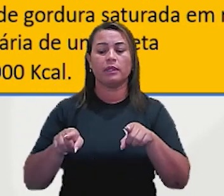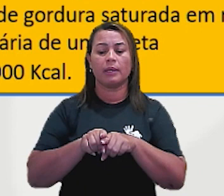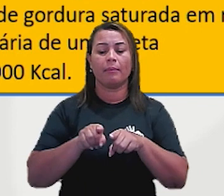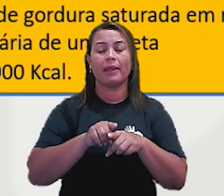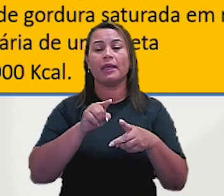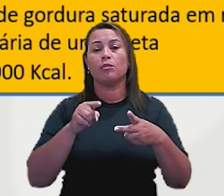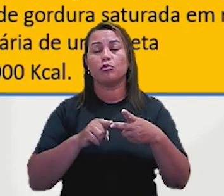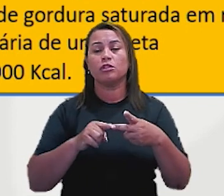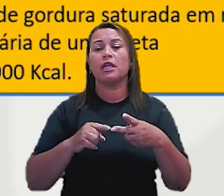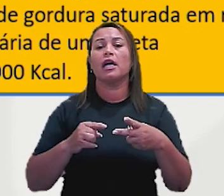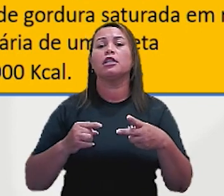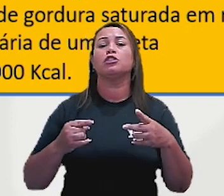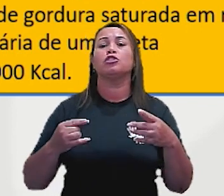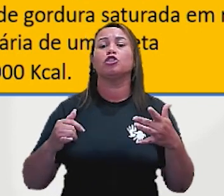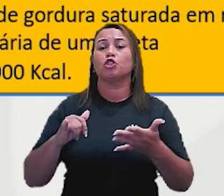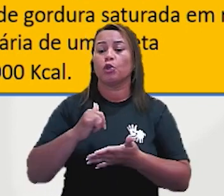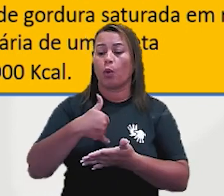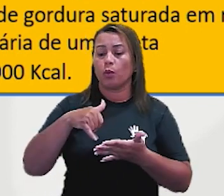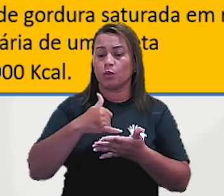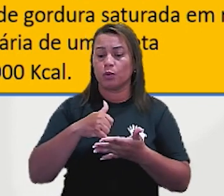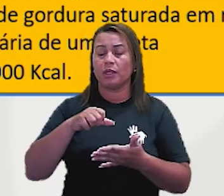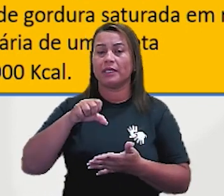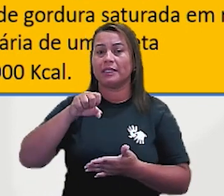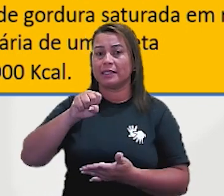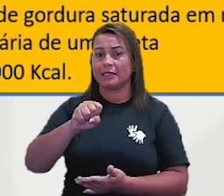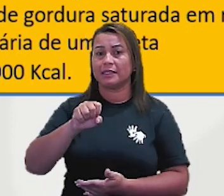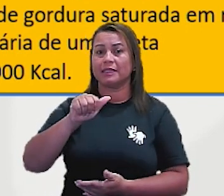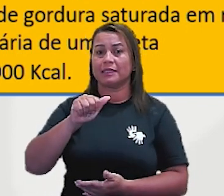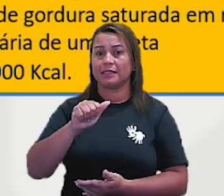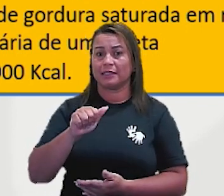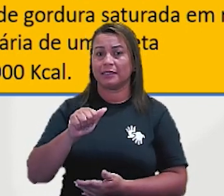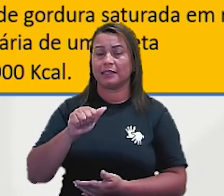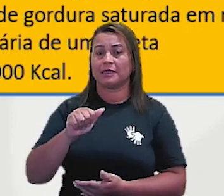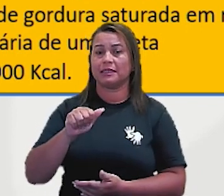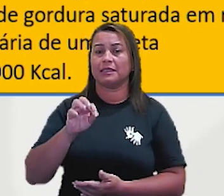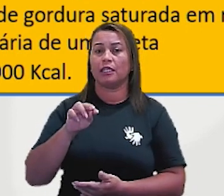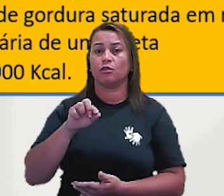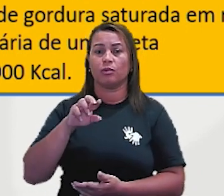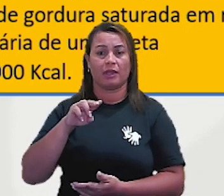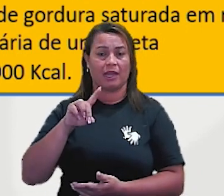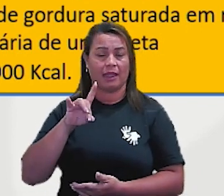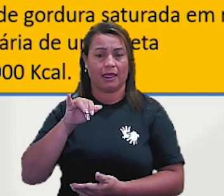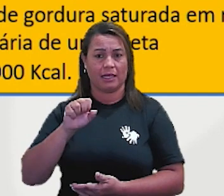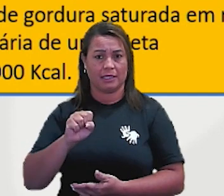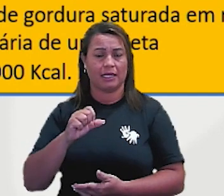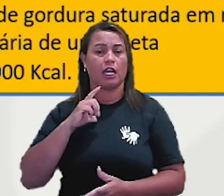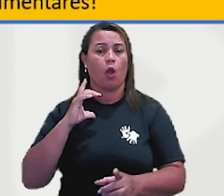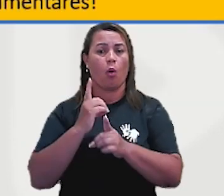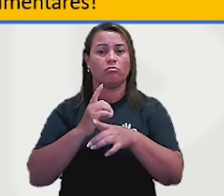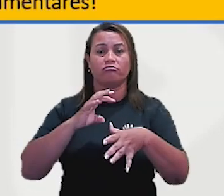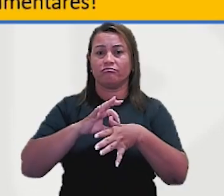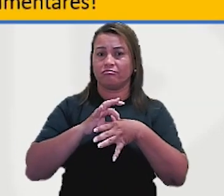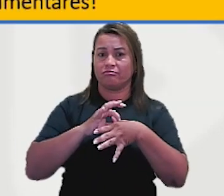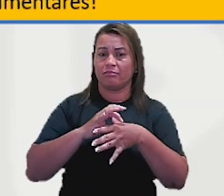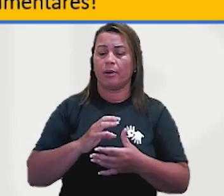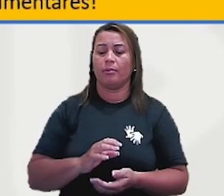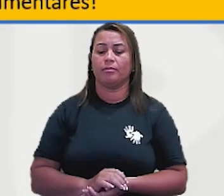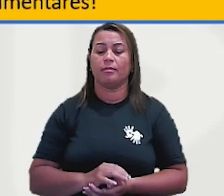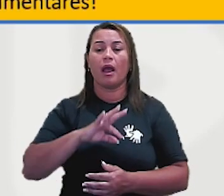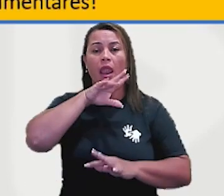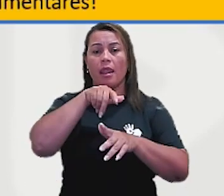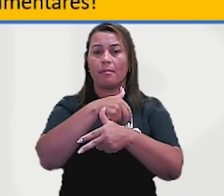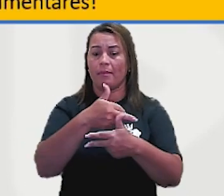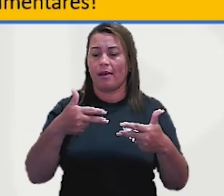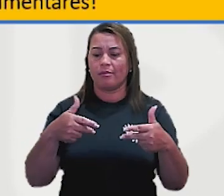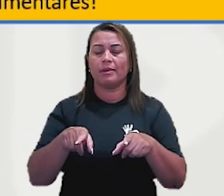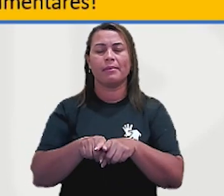gorduras saturadas, né, que é um tipo de gordura presente aí nos alimentos de origem animal. As